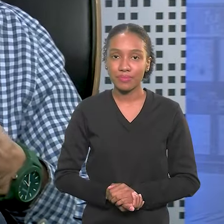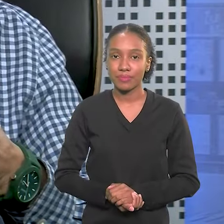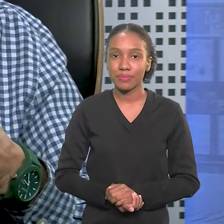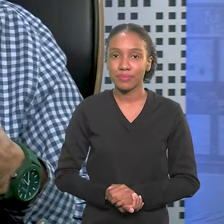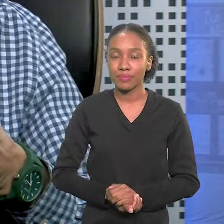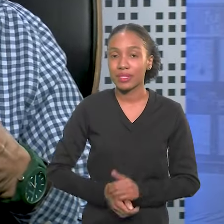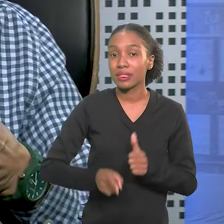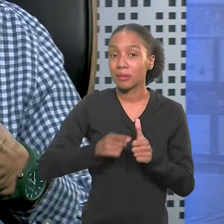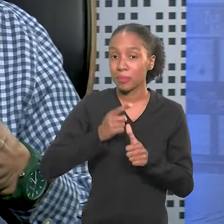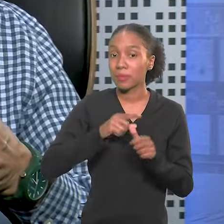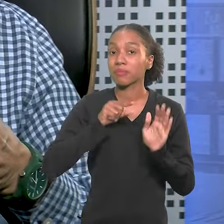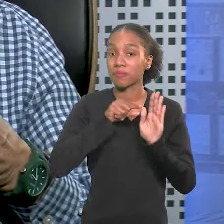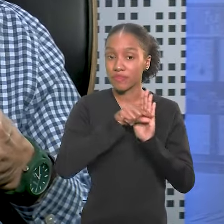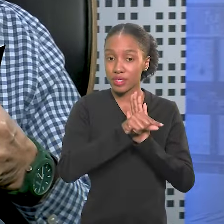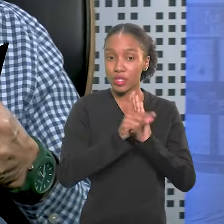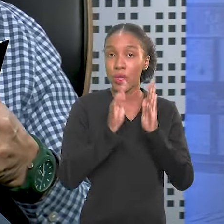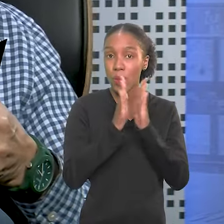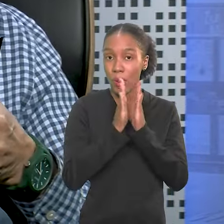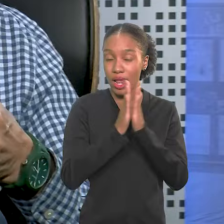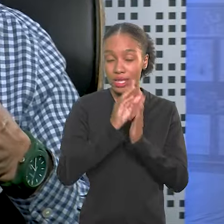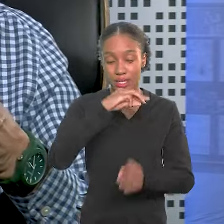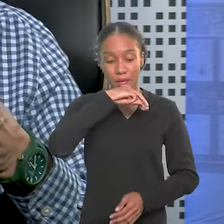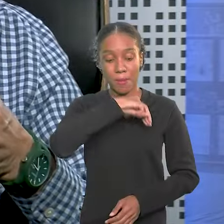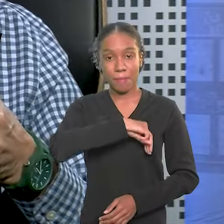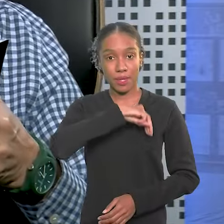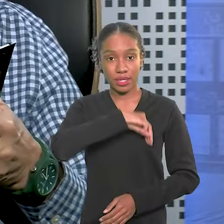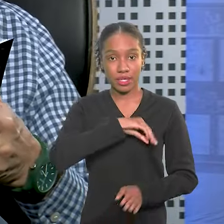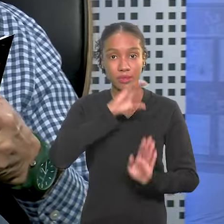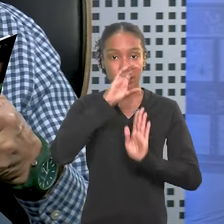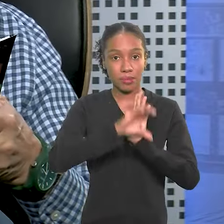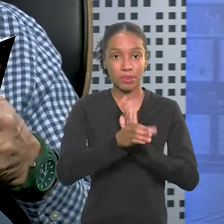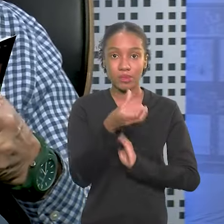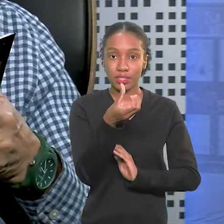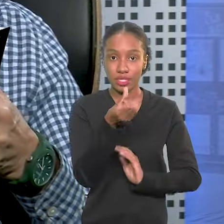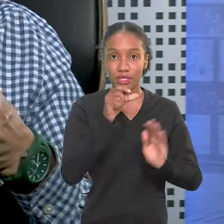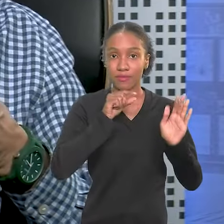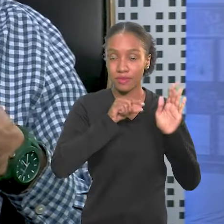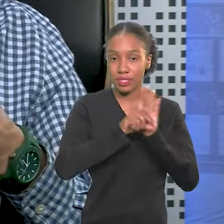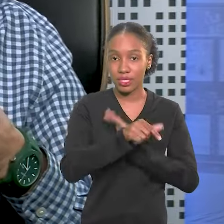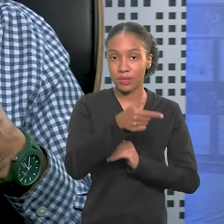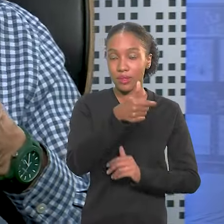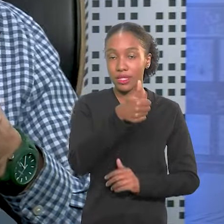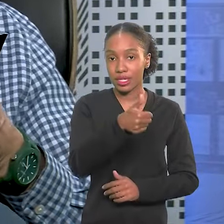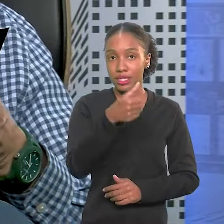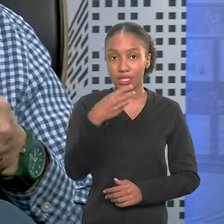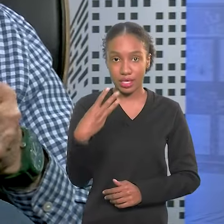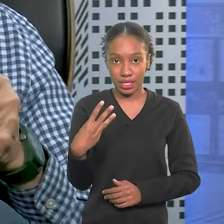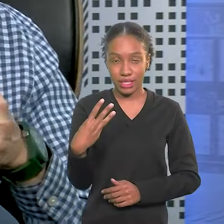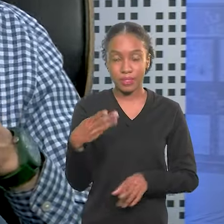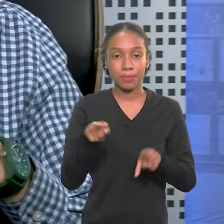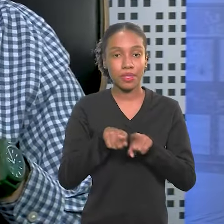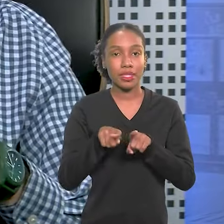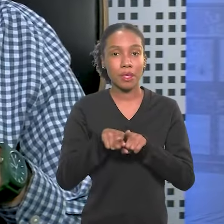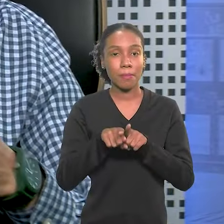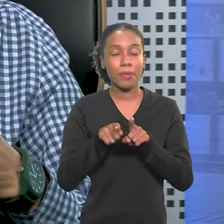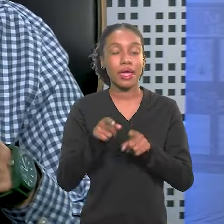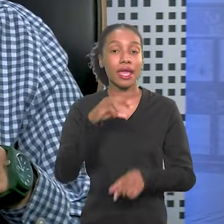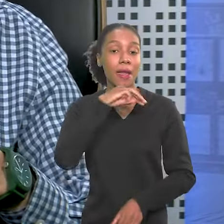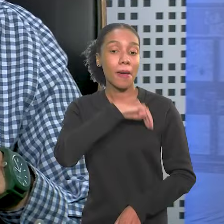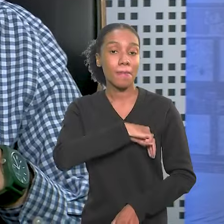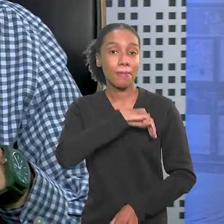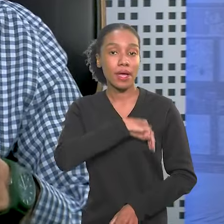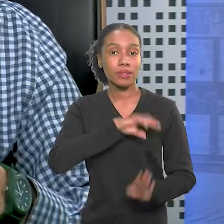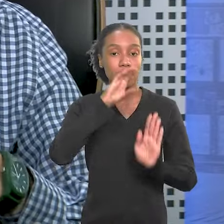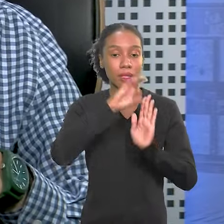Versículo é da oração Mateus 6 13 e também o Senhor Jesus diz assim